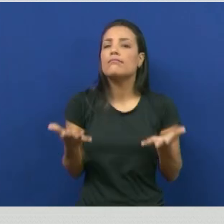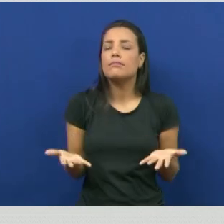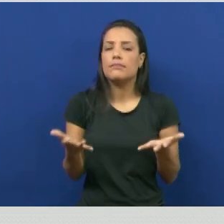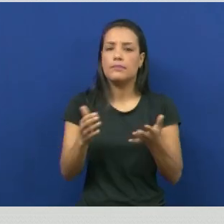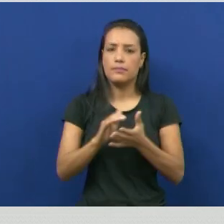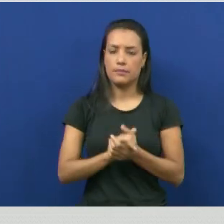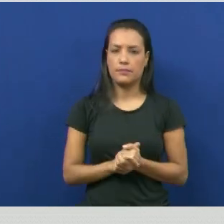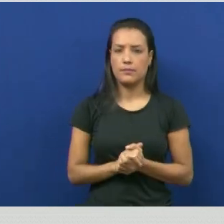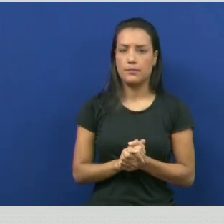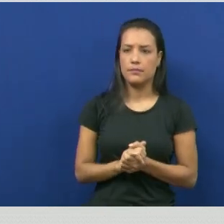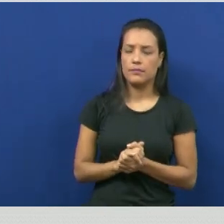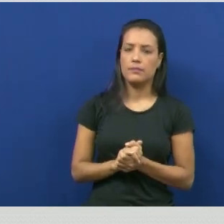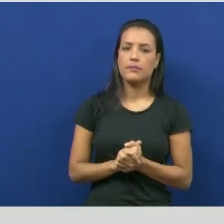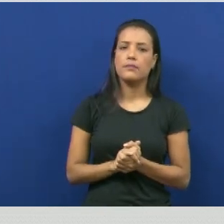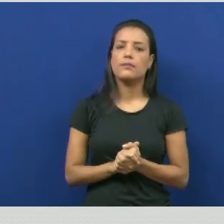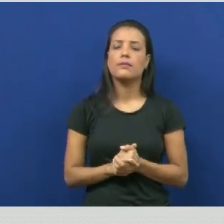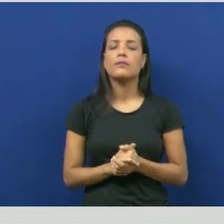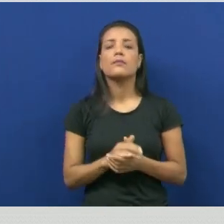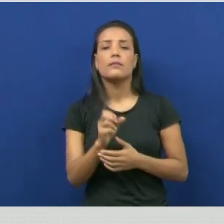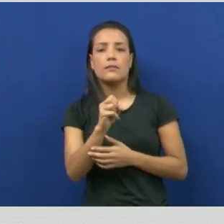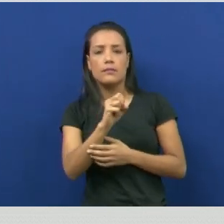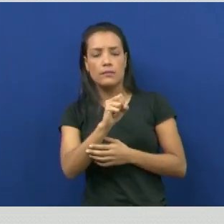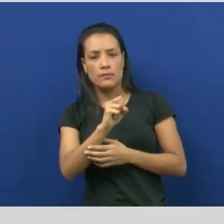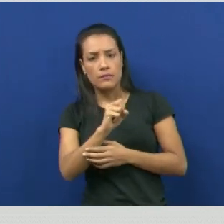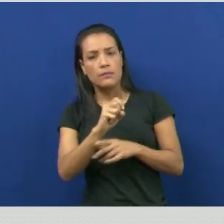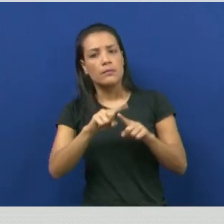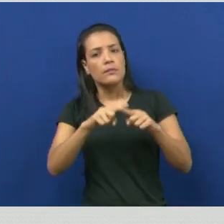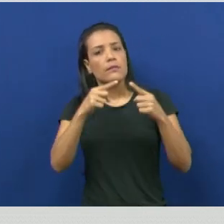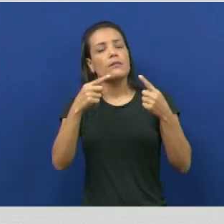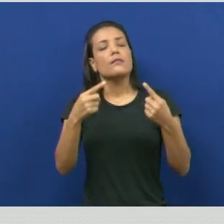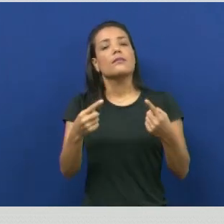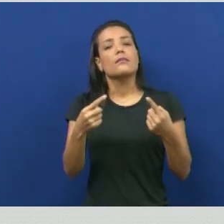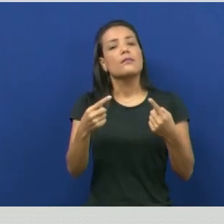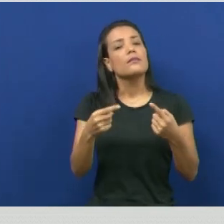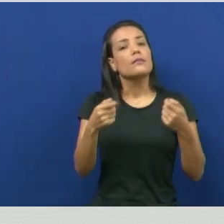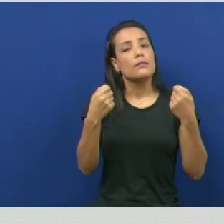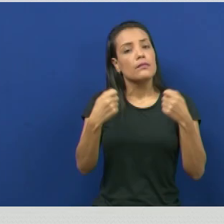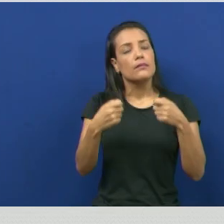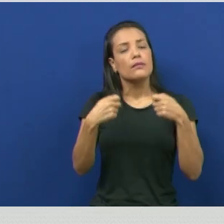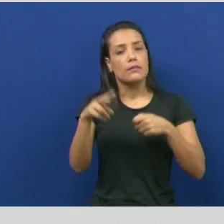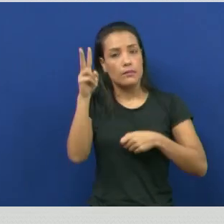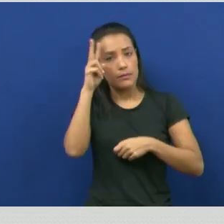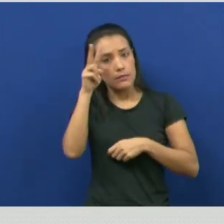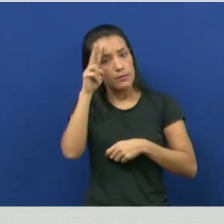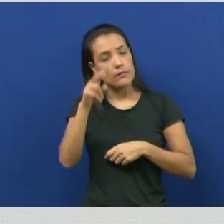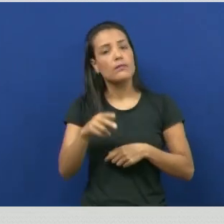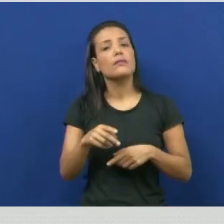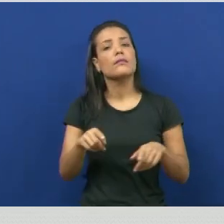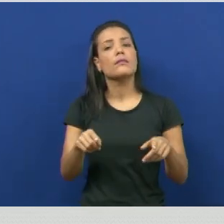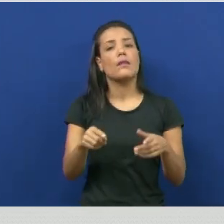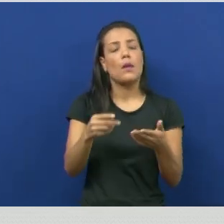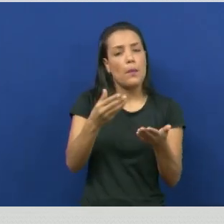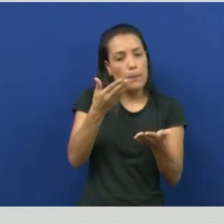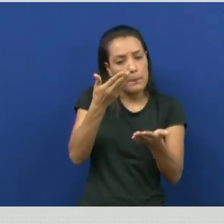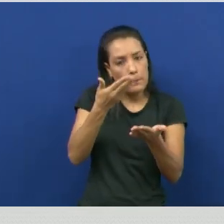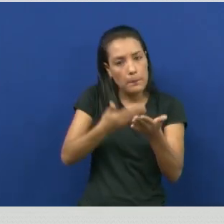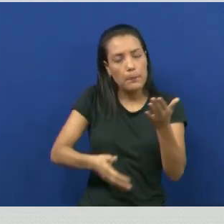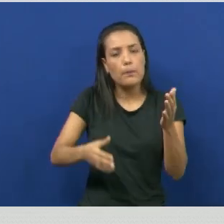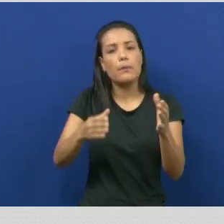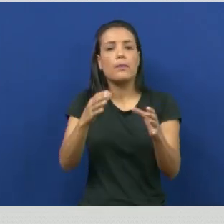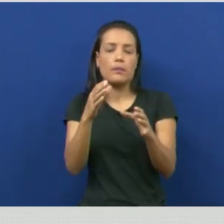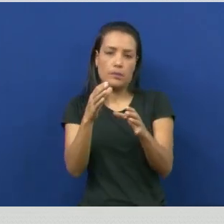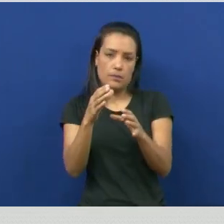acerta e você perde ponto, menos 2, o menos está representando que você vai perder esse ponto. Você perde